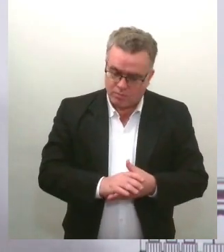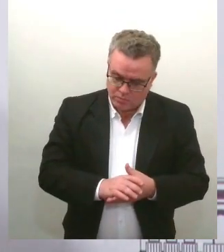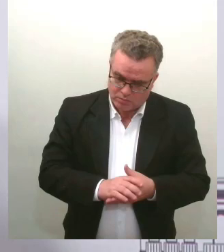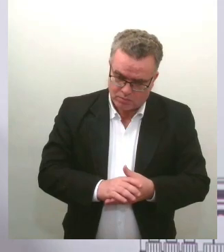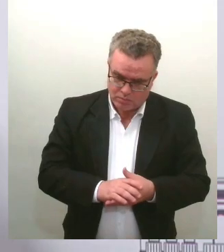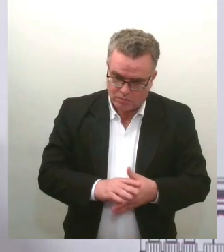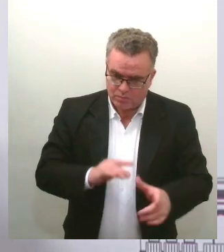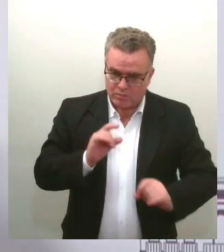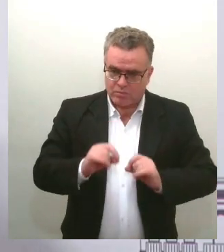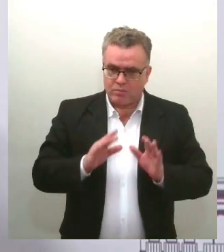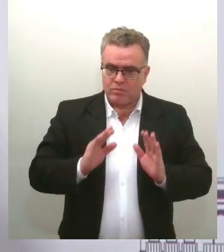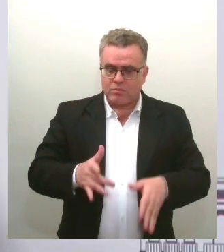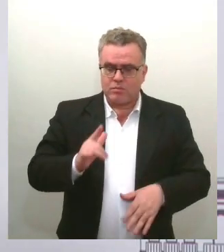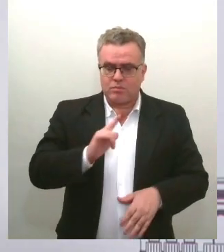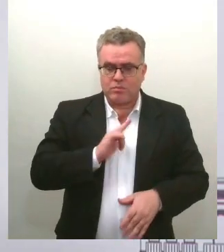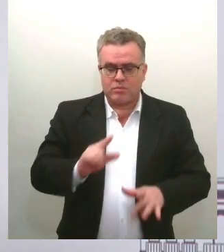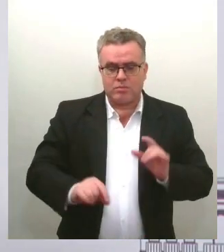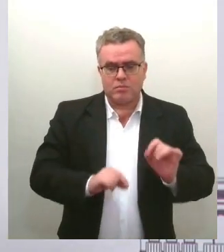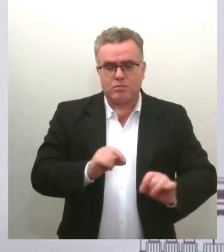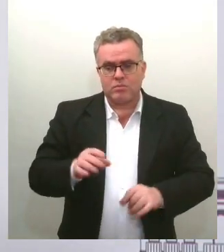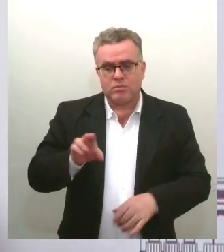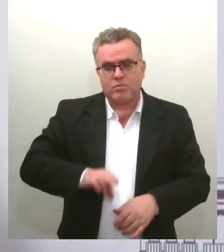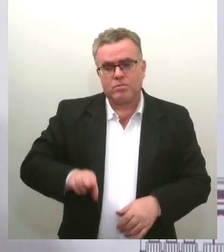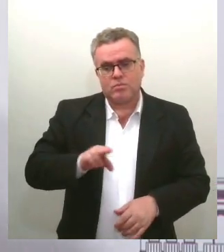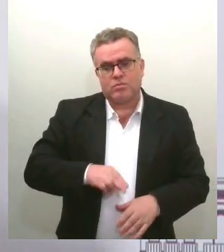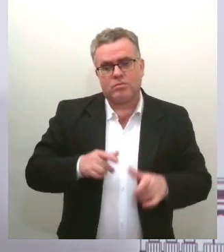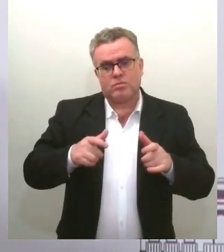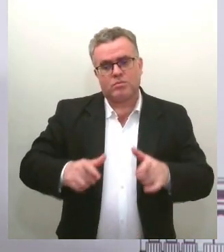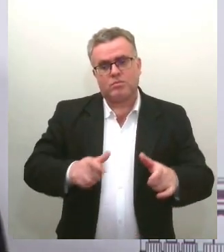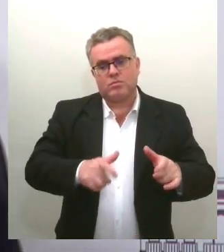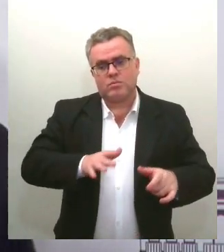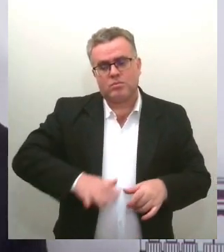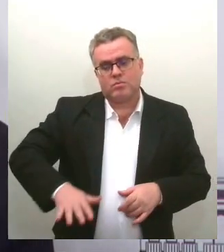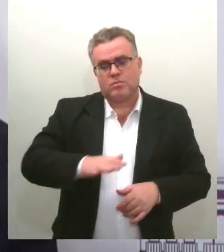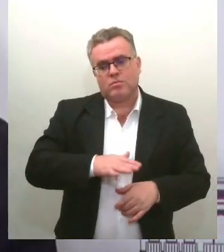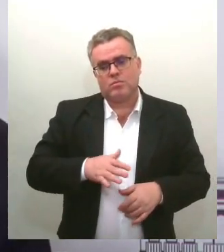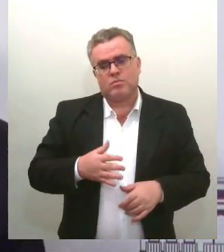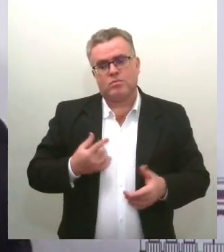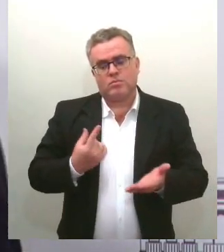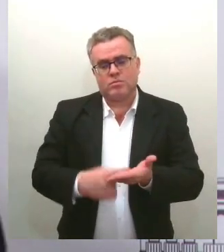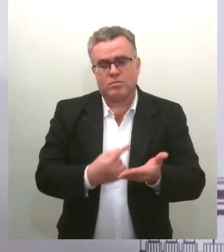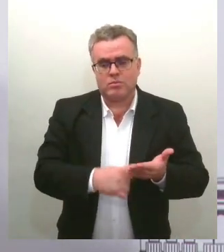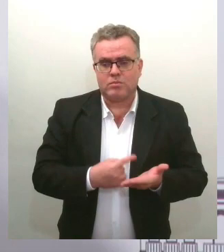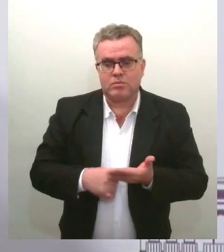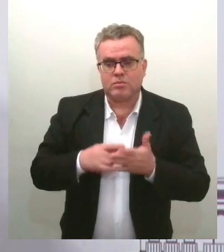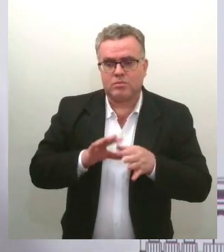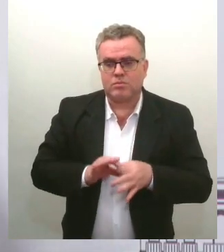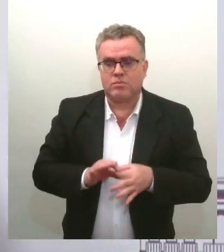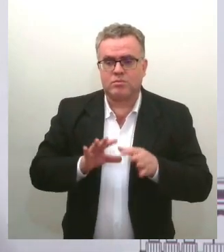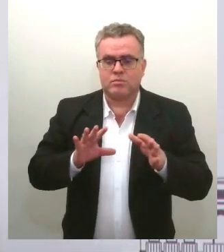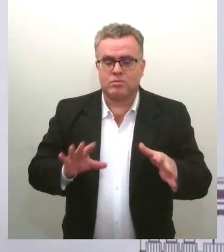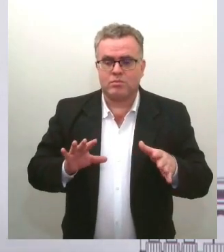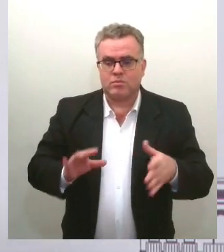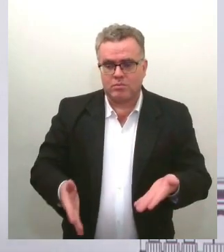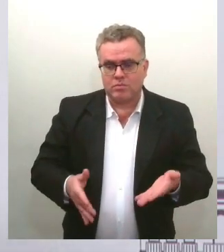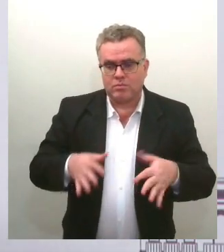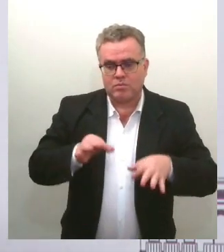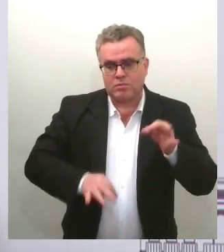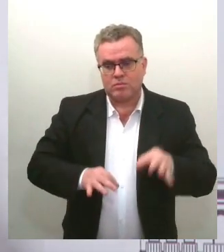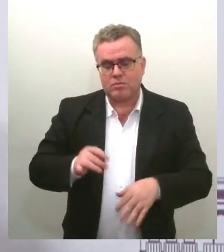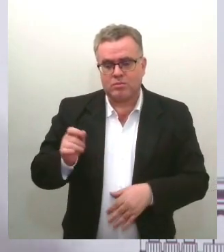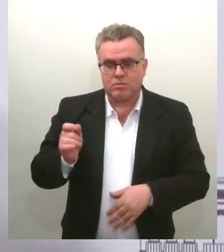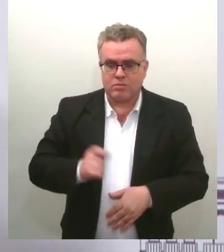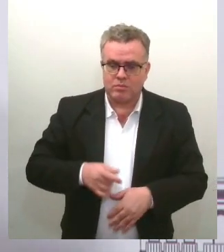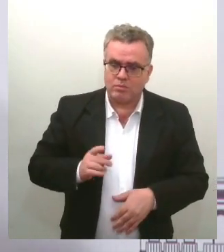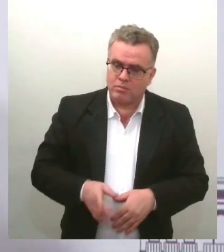cannabis, tinha recomendação médica, tinha autorização judicial e importavam, custando aí